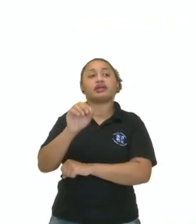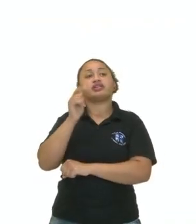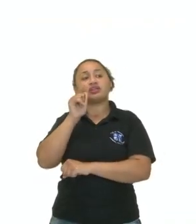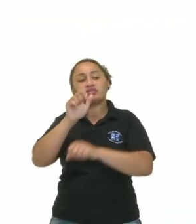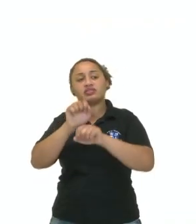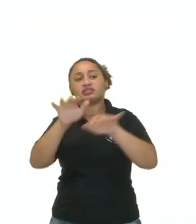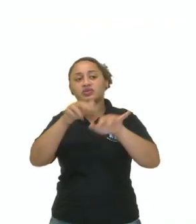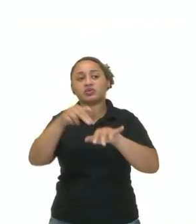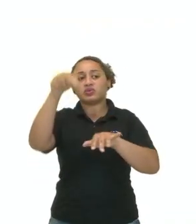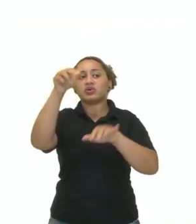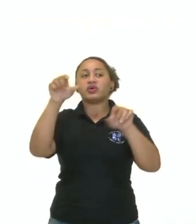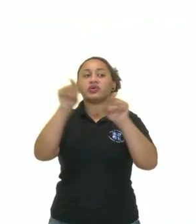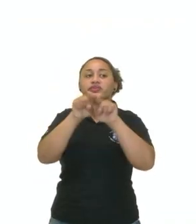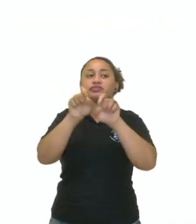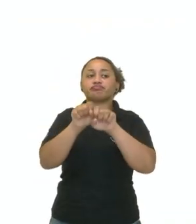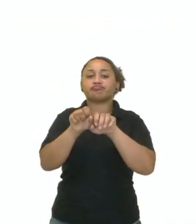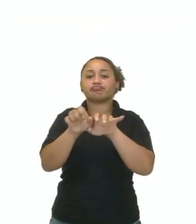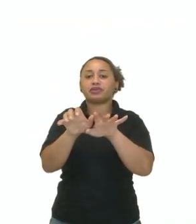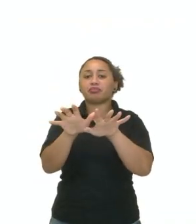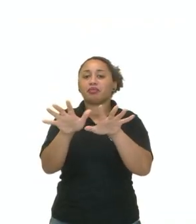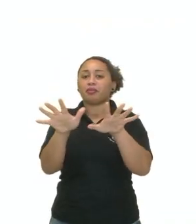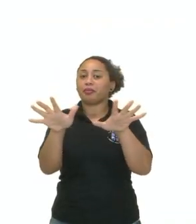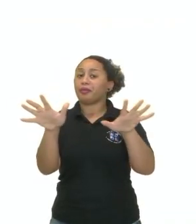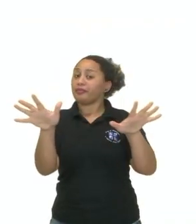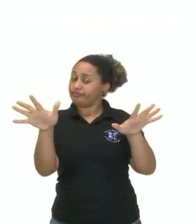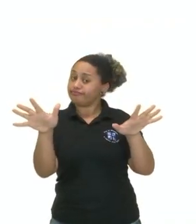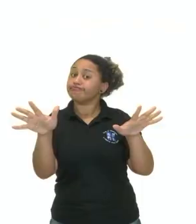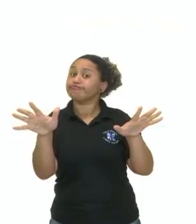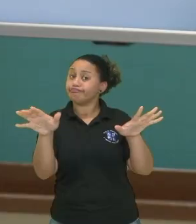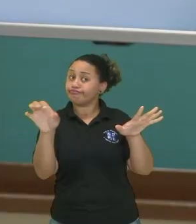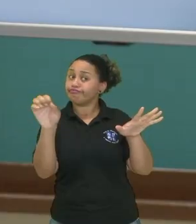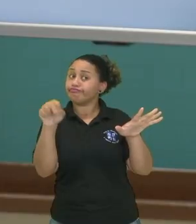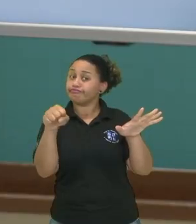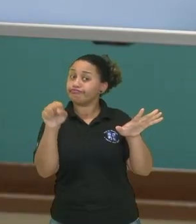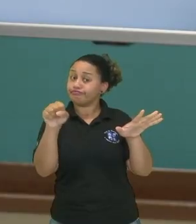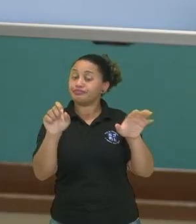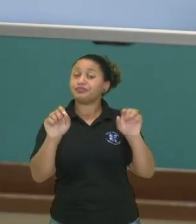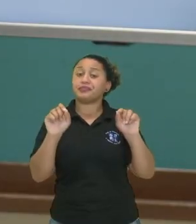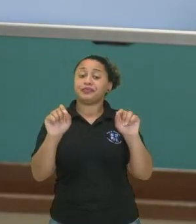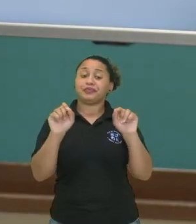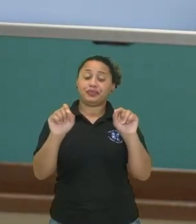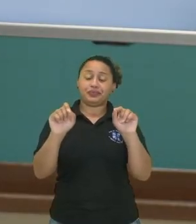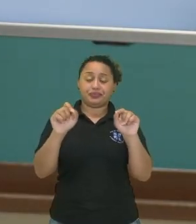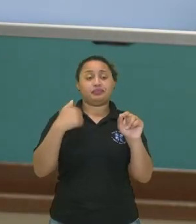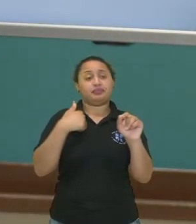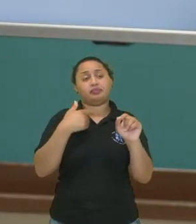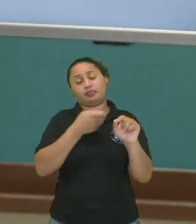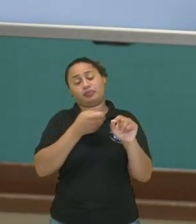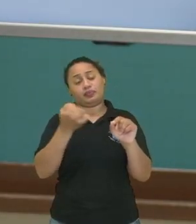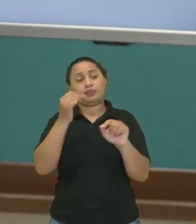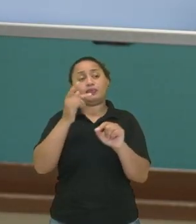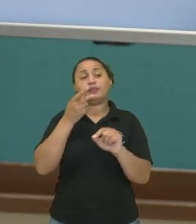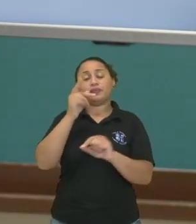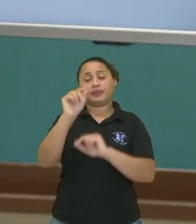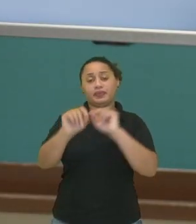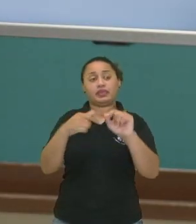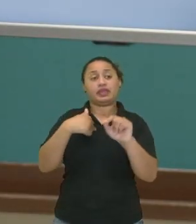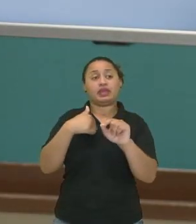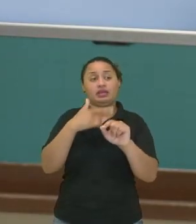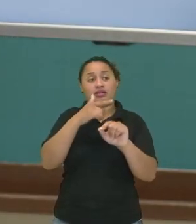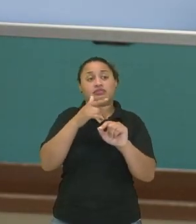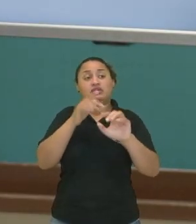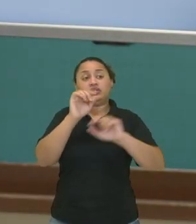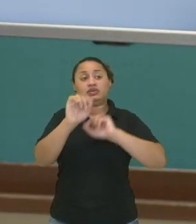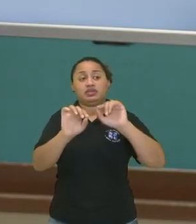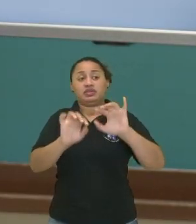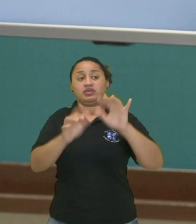norte. Gente, diz, inclusive, a história, por pouco, que os